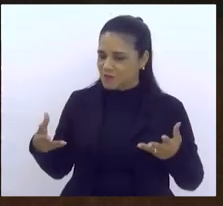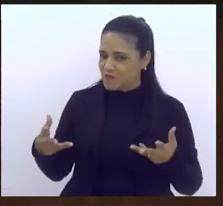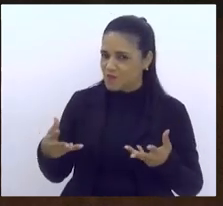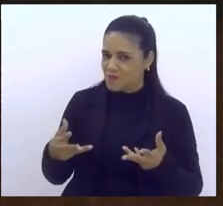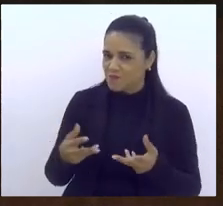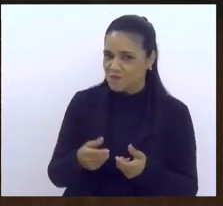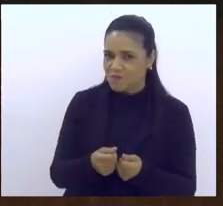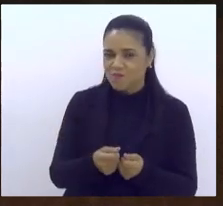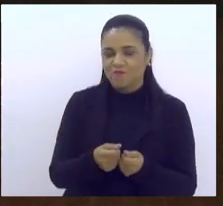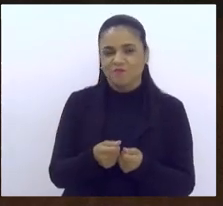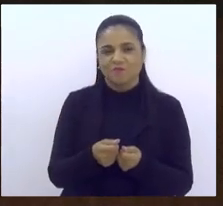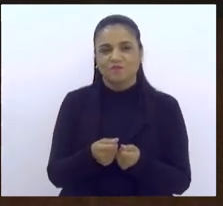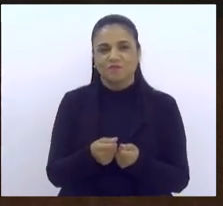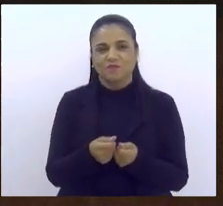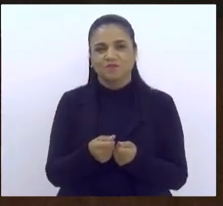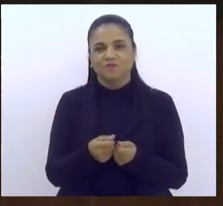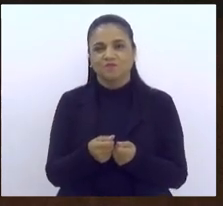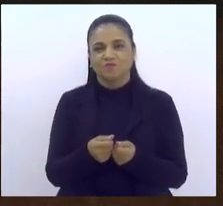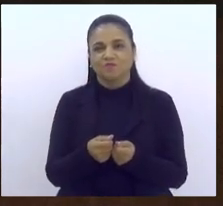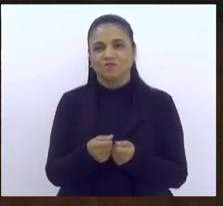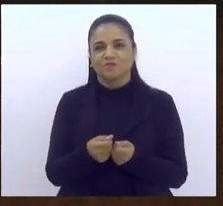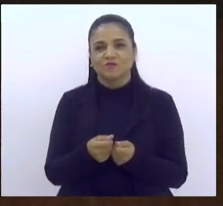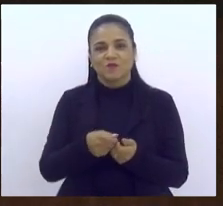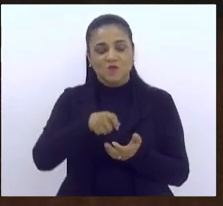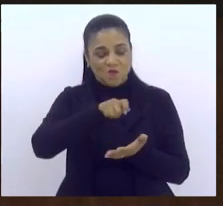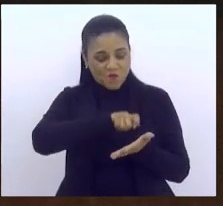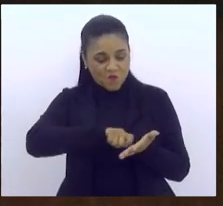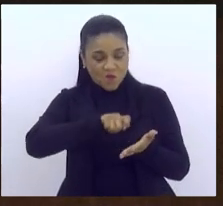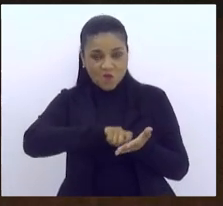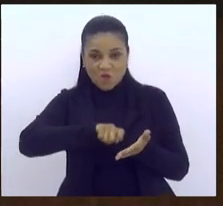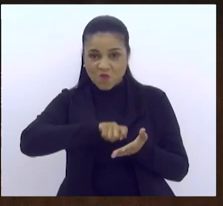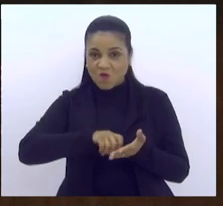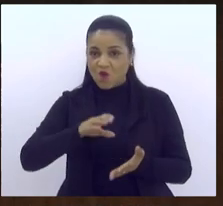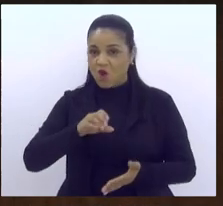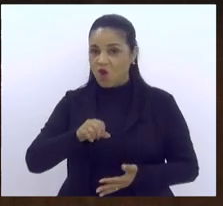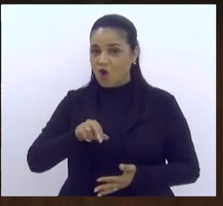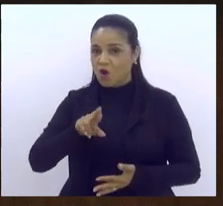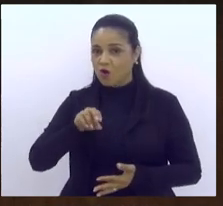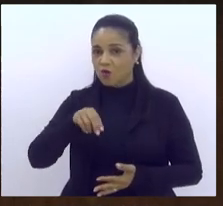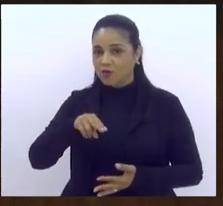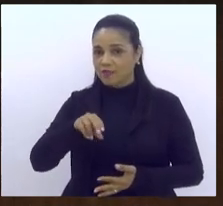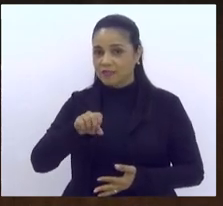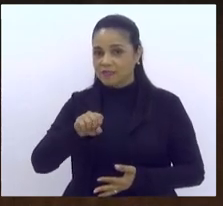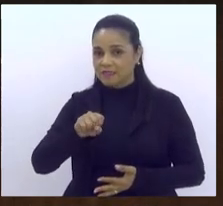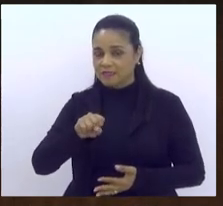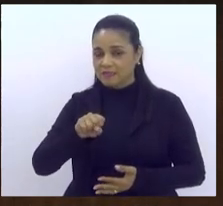magníficas, é um cronista historiador. Então, para além de um